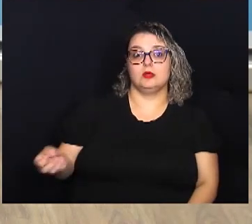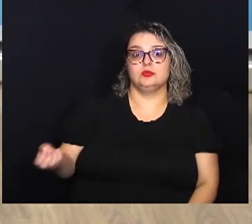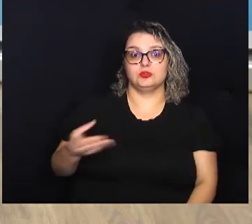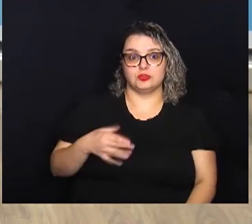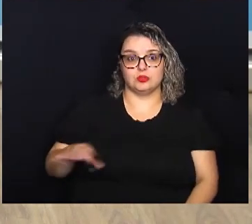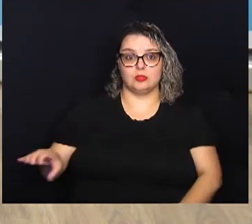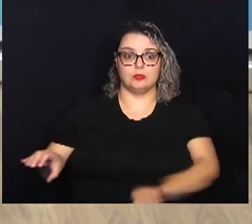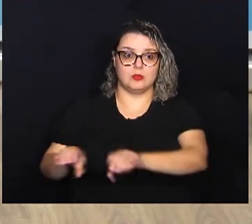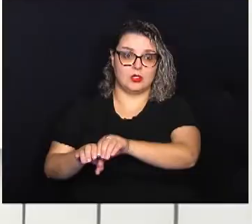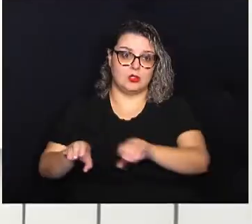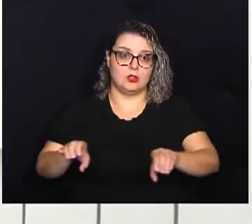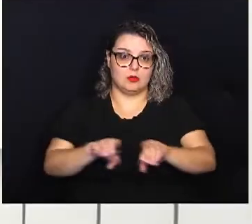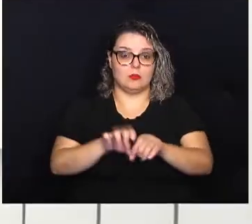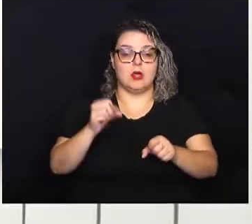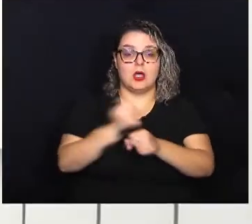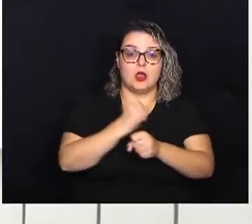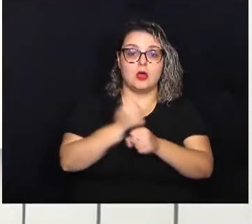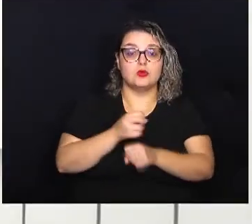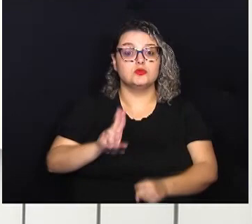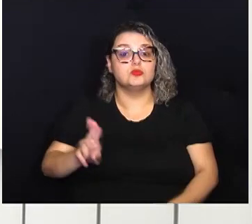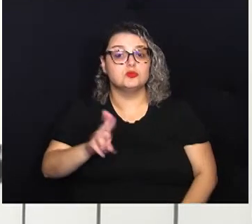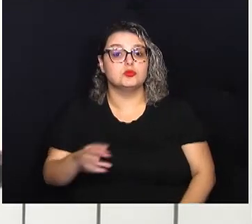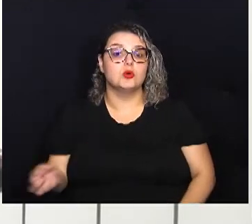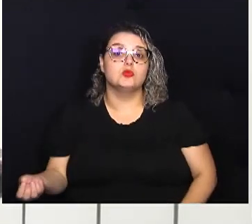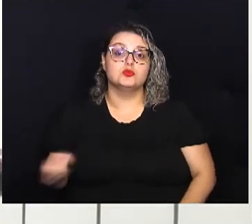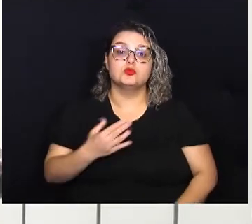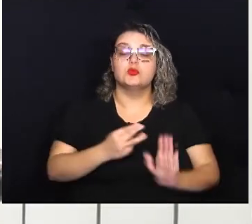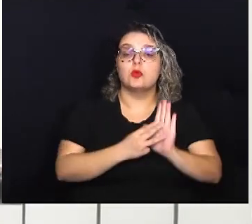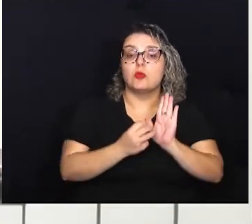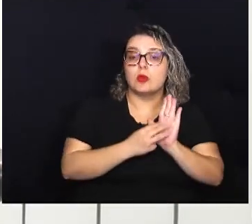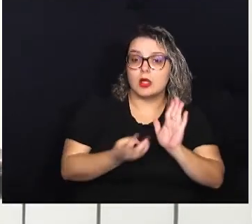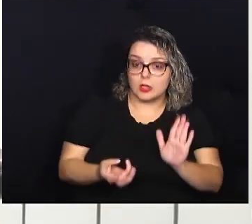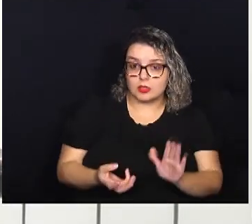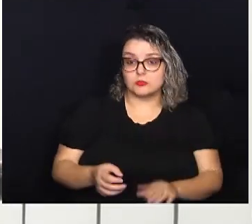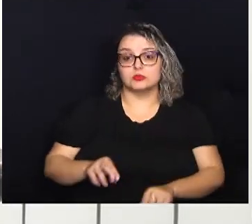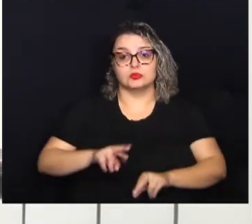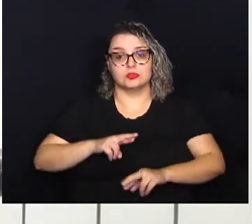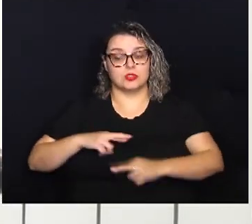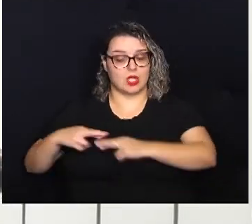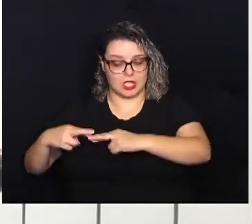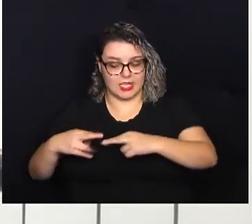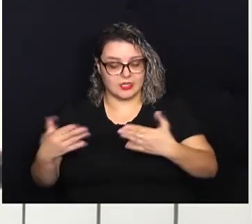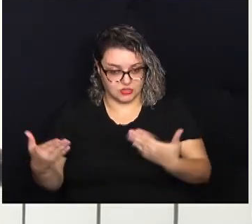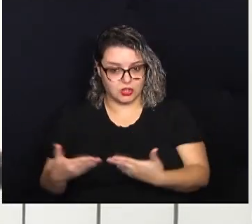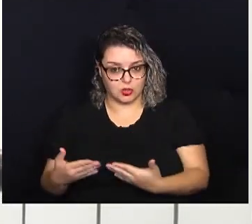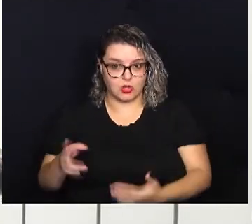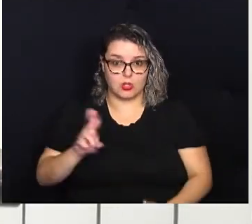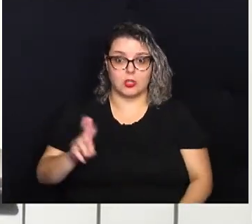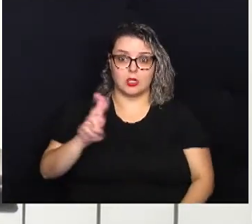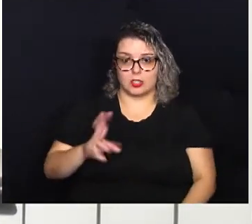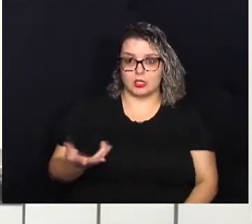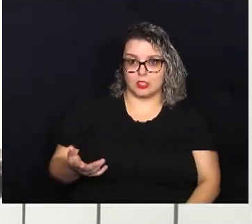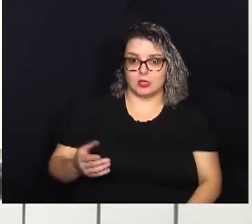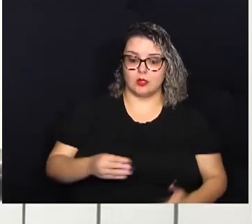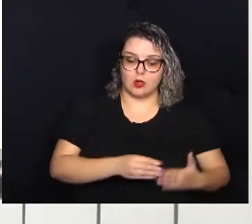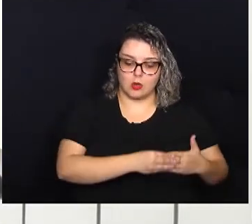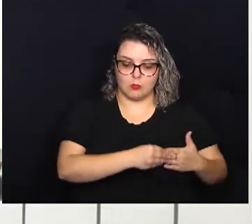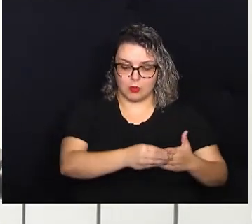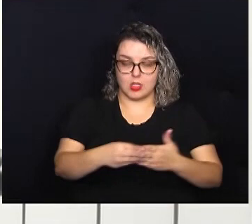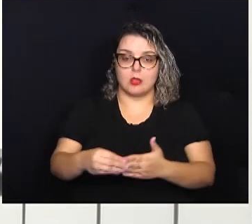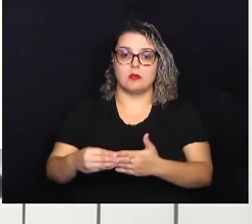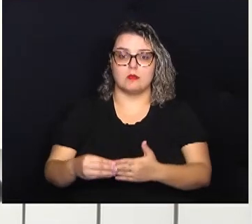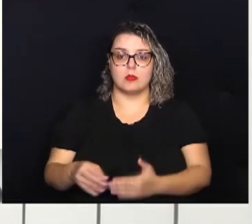a obra vai utilizar um novo método no qual a rede atual é usada como guia para